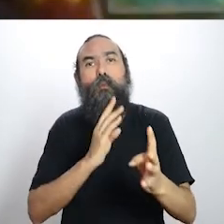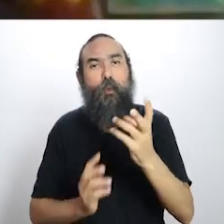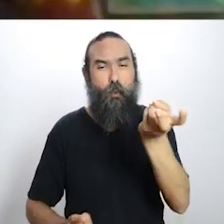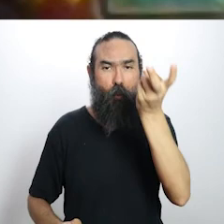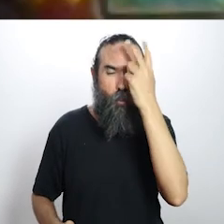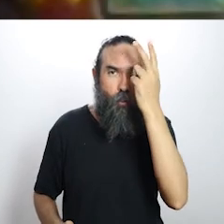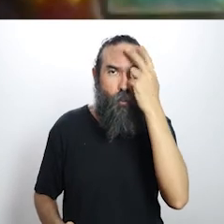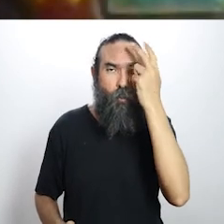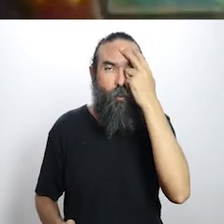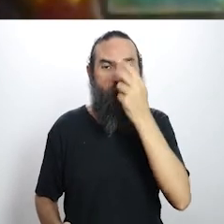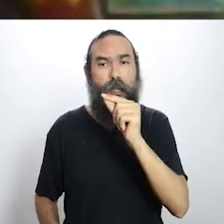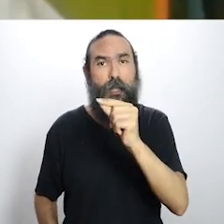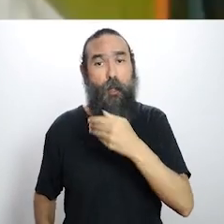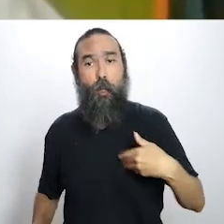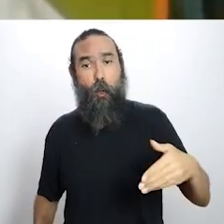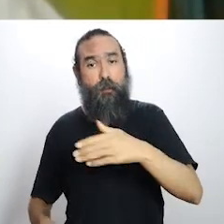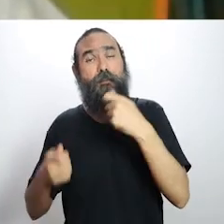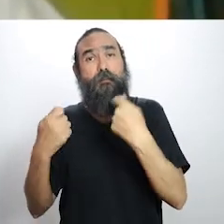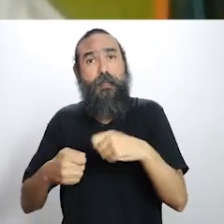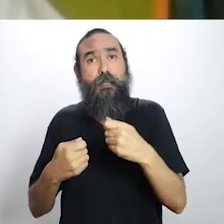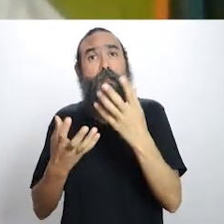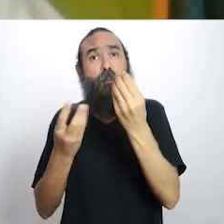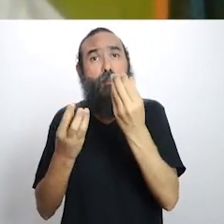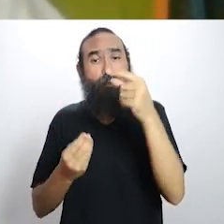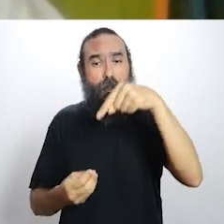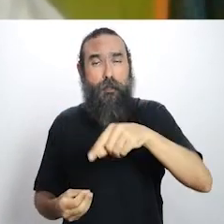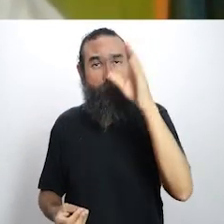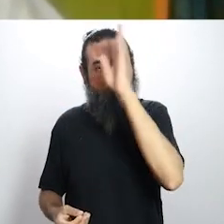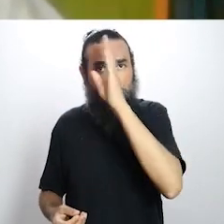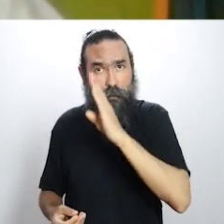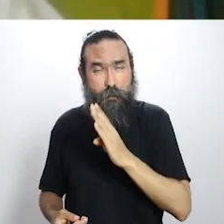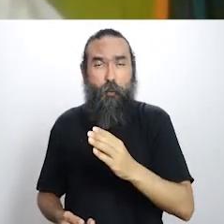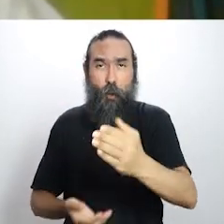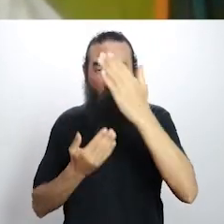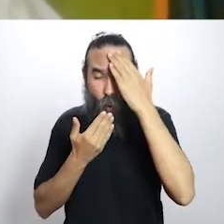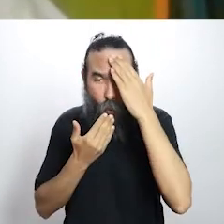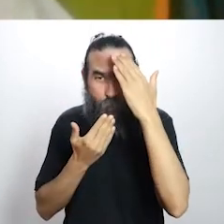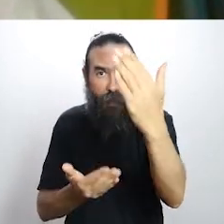de cultura que a gente precisa tanto nesse momento no Brasil.